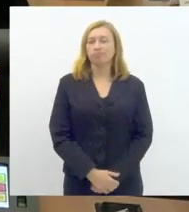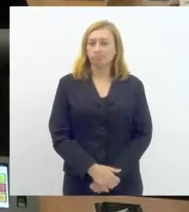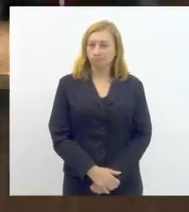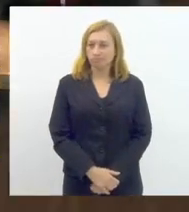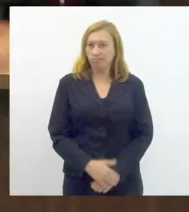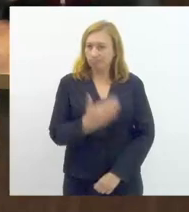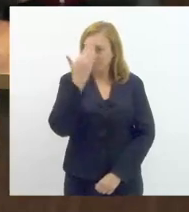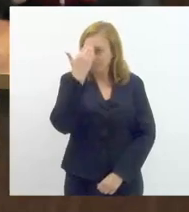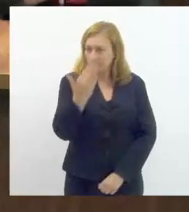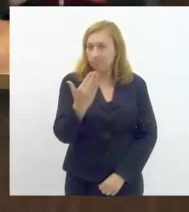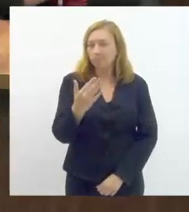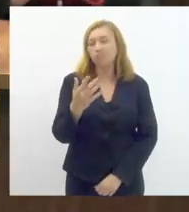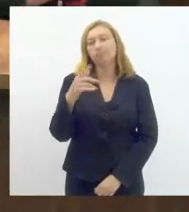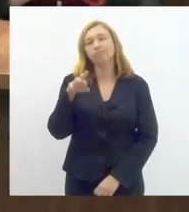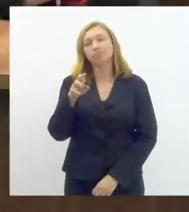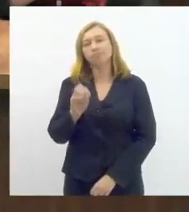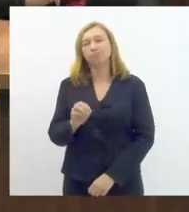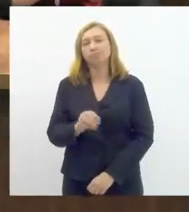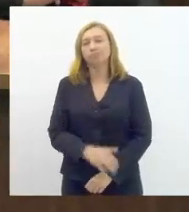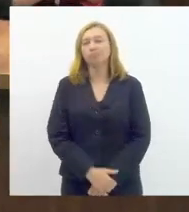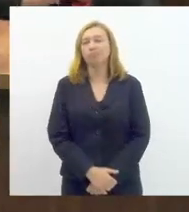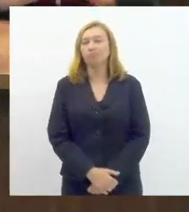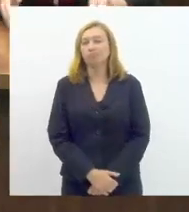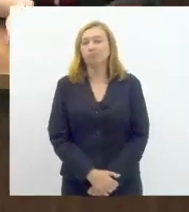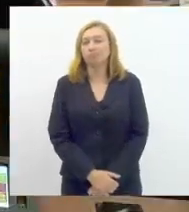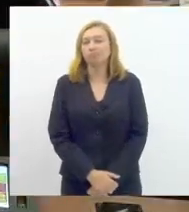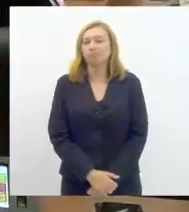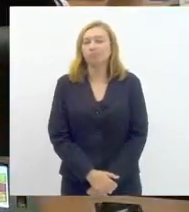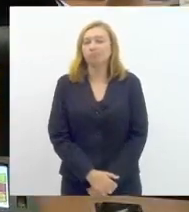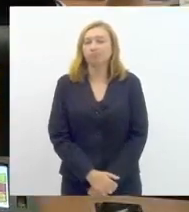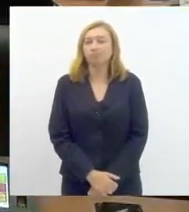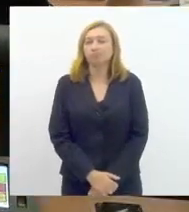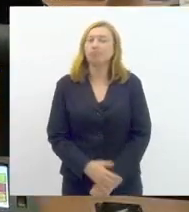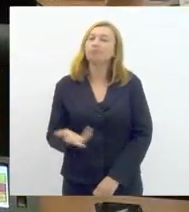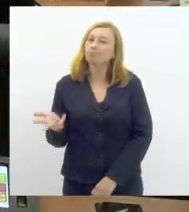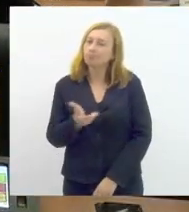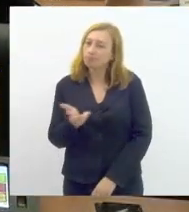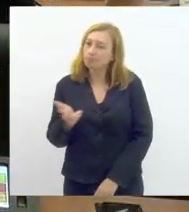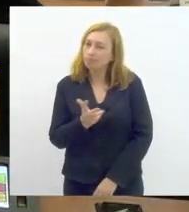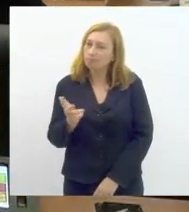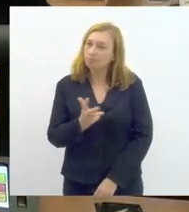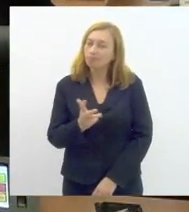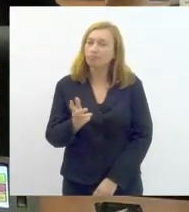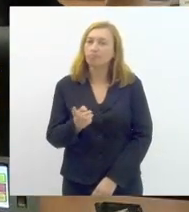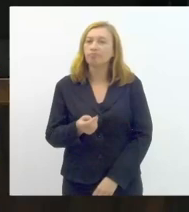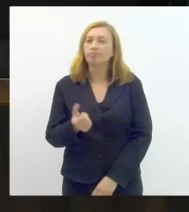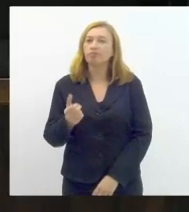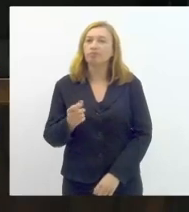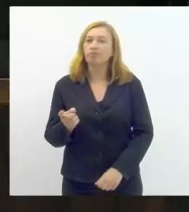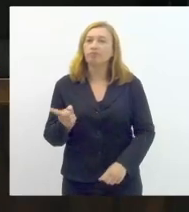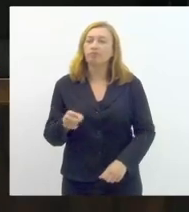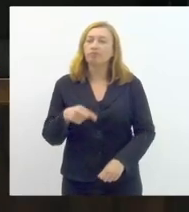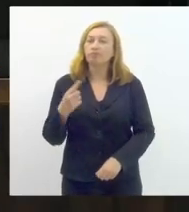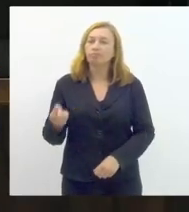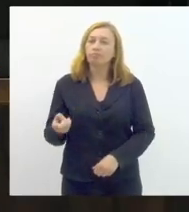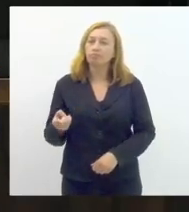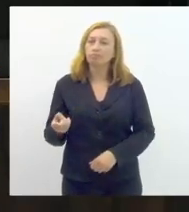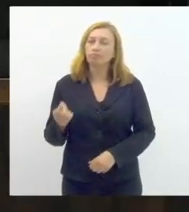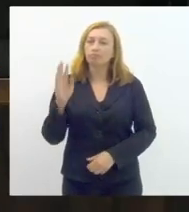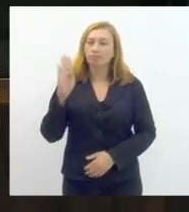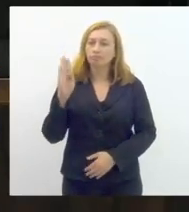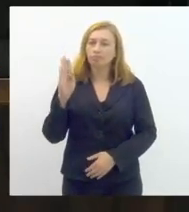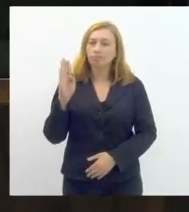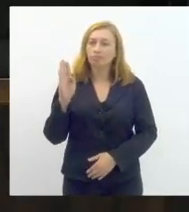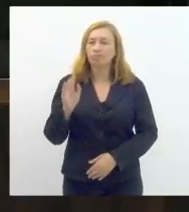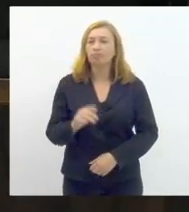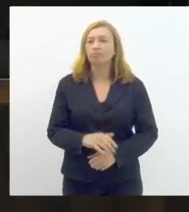Muito obrigado, Breno. É, vamos fazer também para agilizar um pouco. Eu vou chamar o próximo candidato a